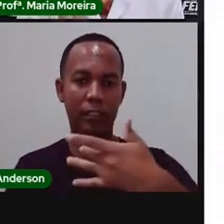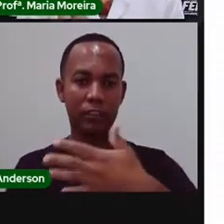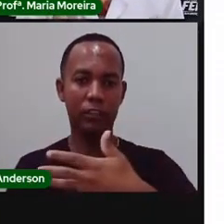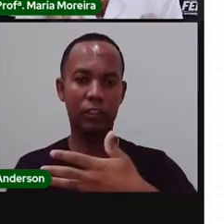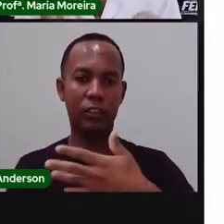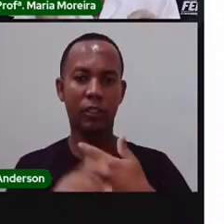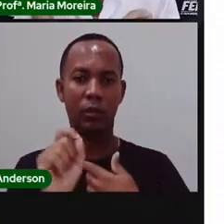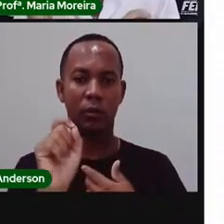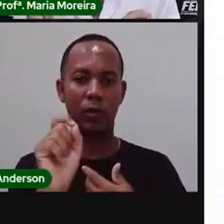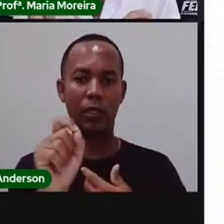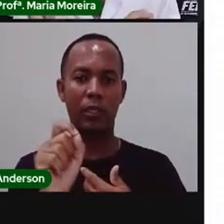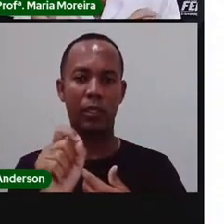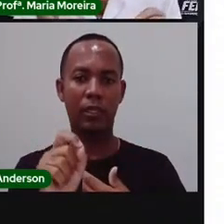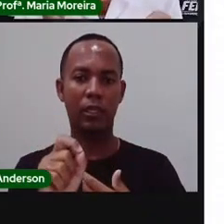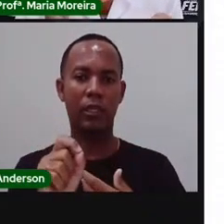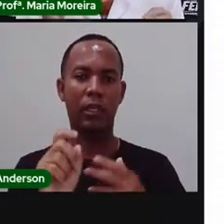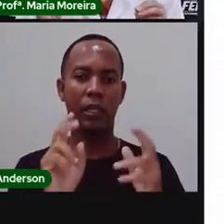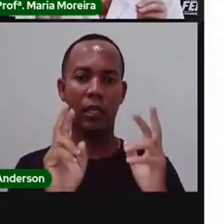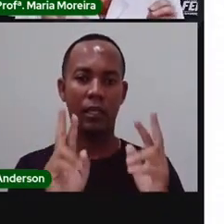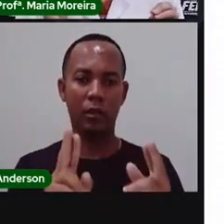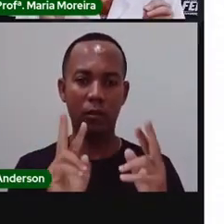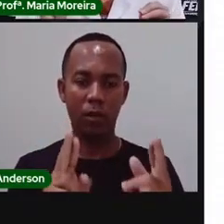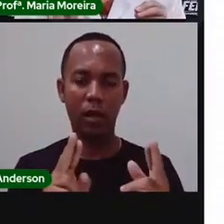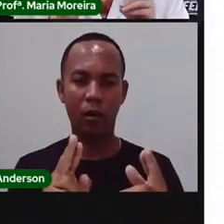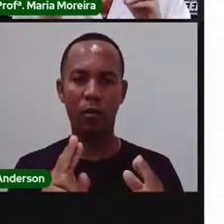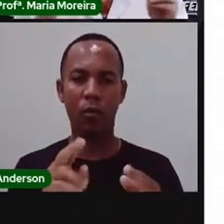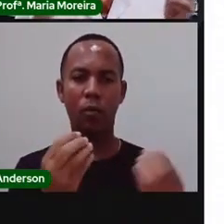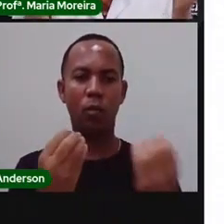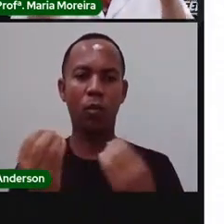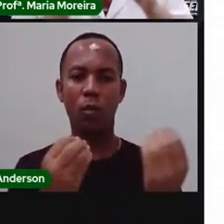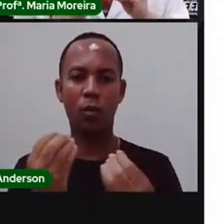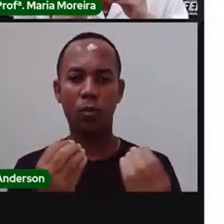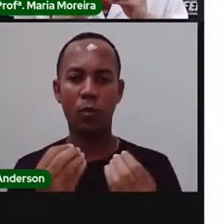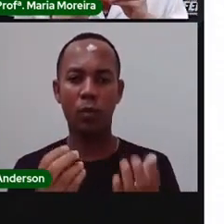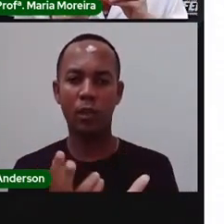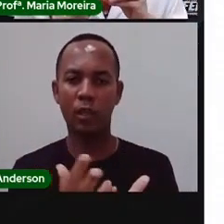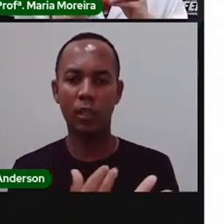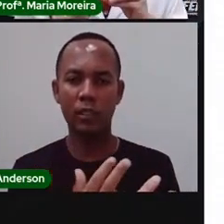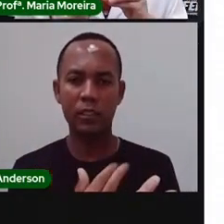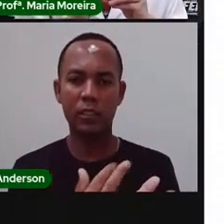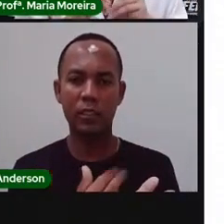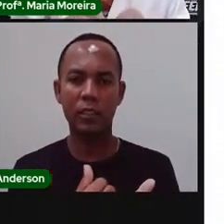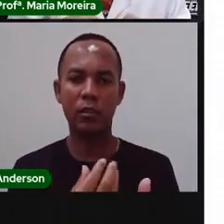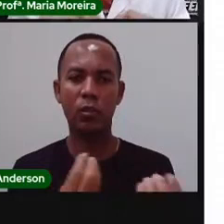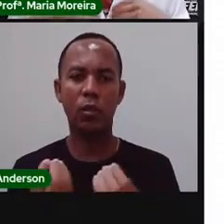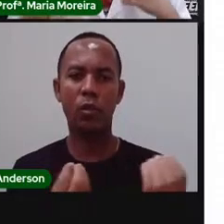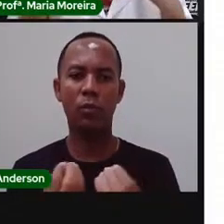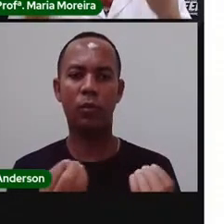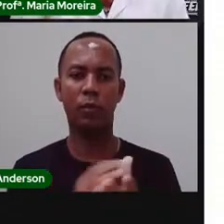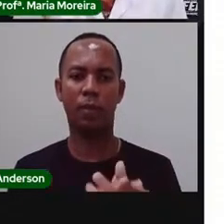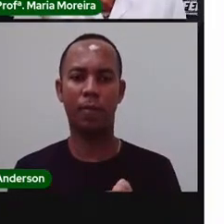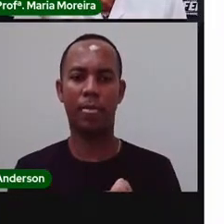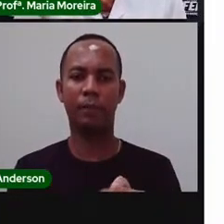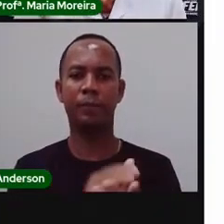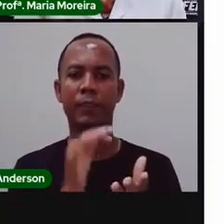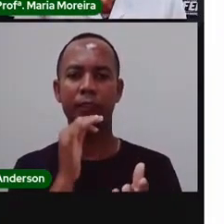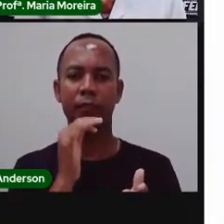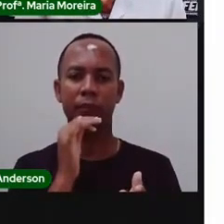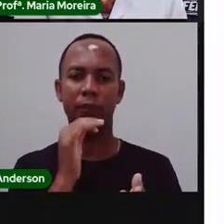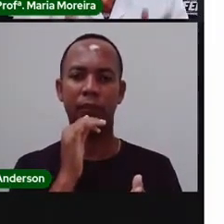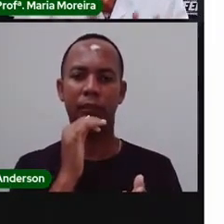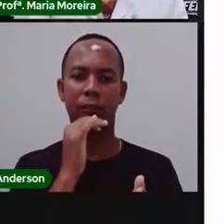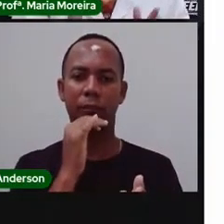está em uma é a cruz que está em outra, ou está aí, na verdade, são cruzes que elas foram